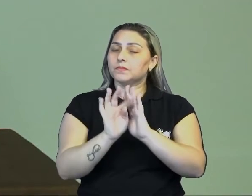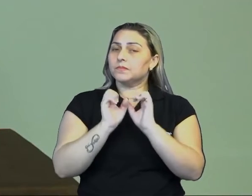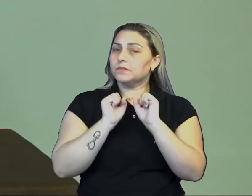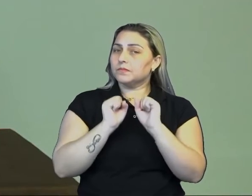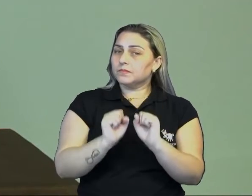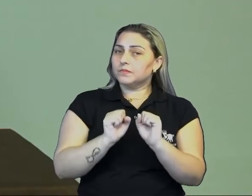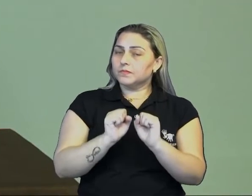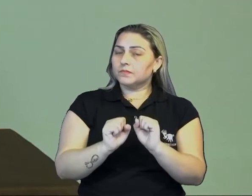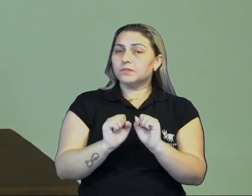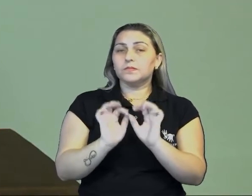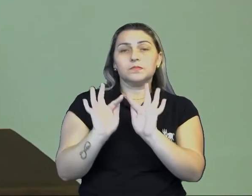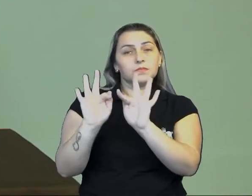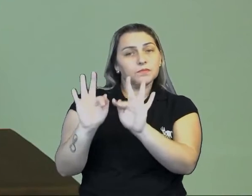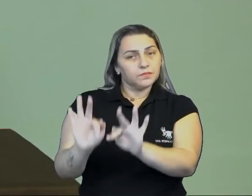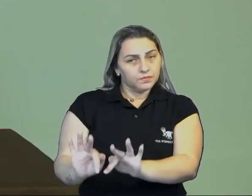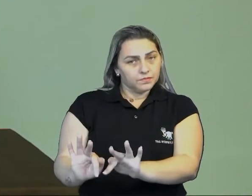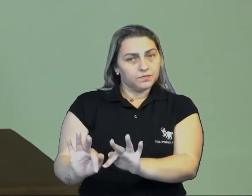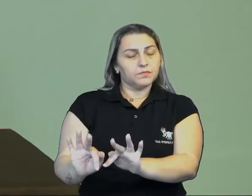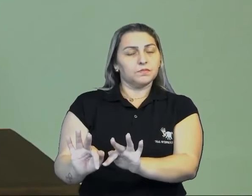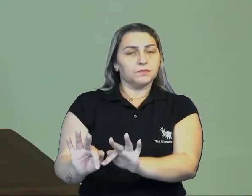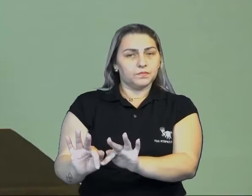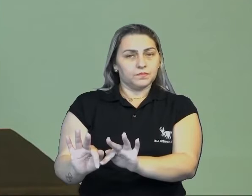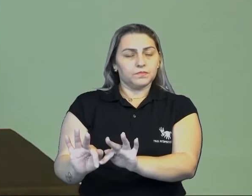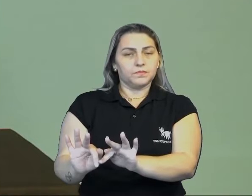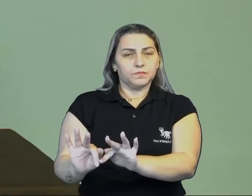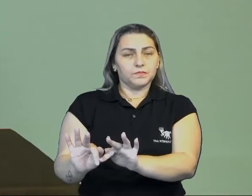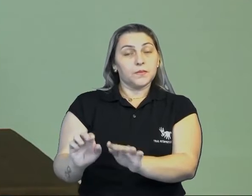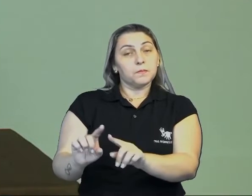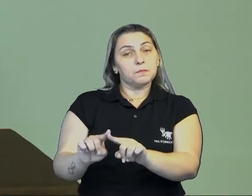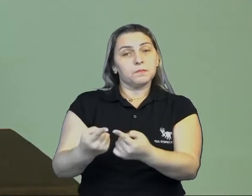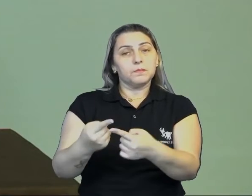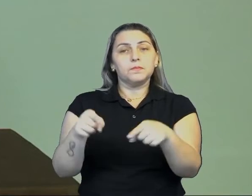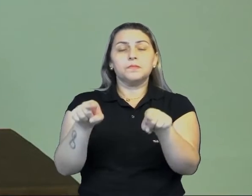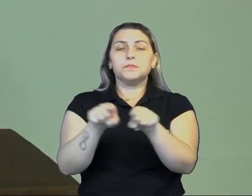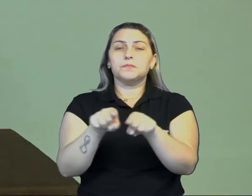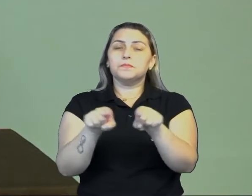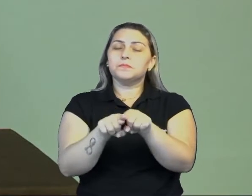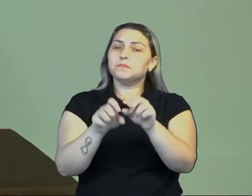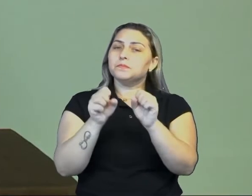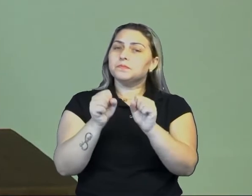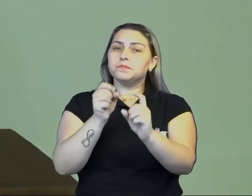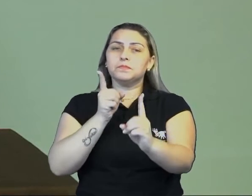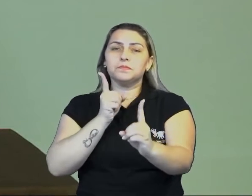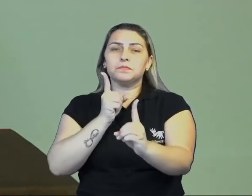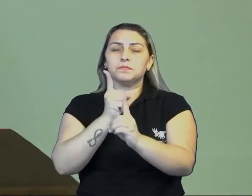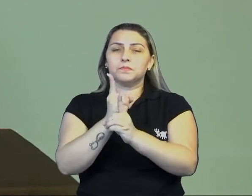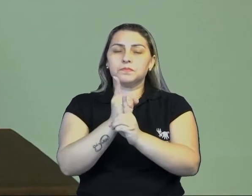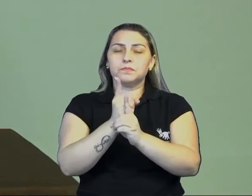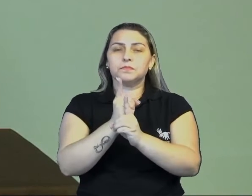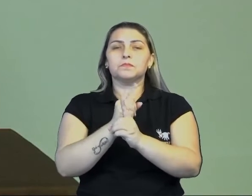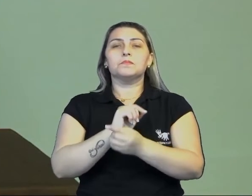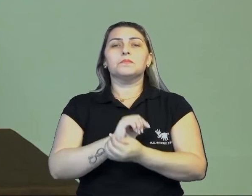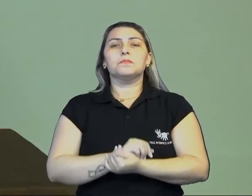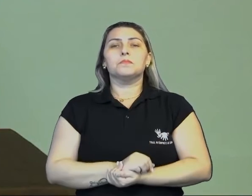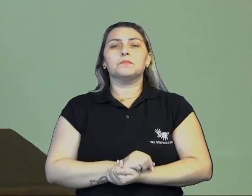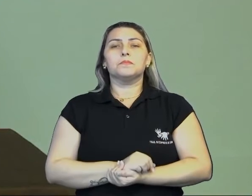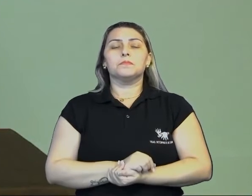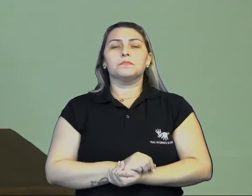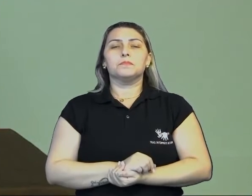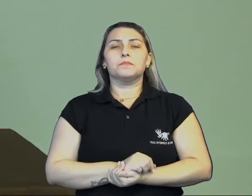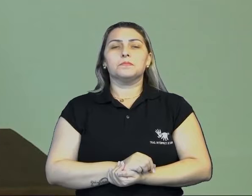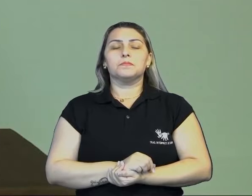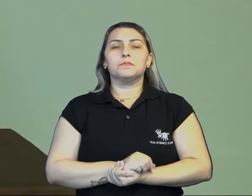pode estar no final, como todos os outros, mas também nós podemos encontrar, muitas vezes, ele aqui,